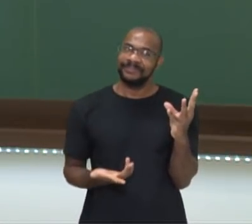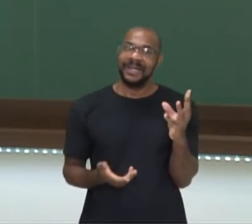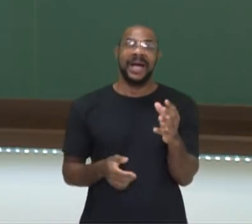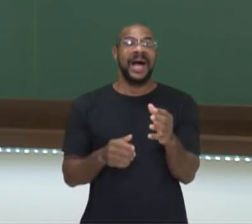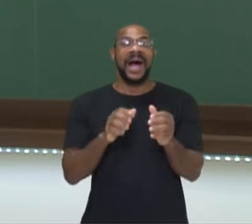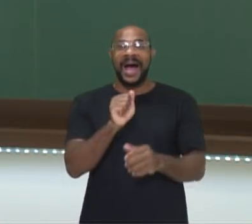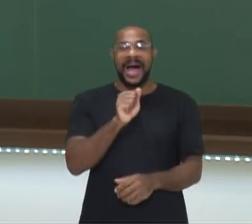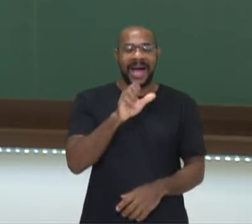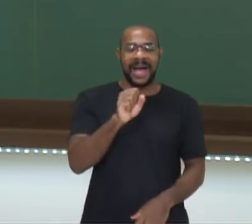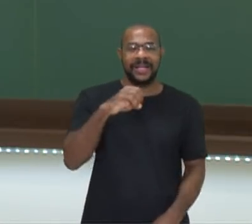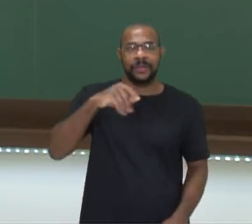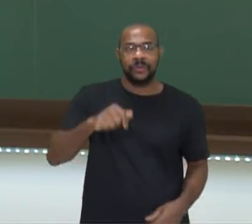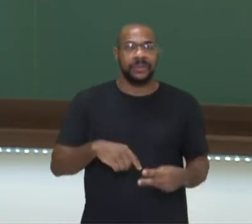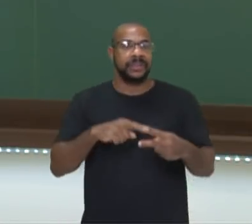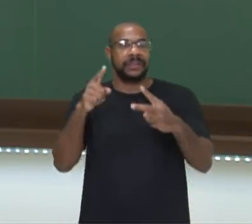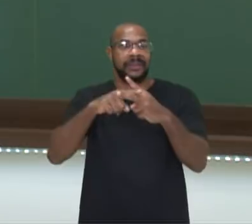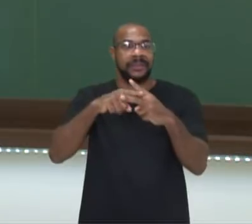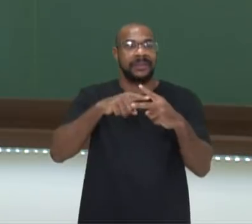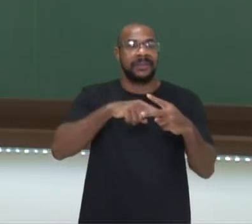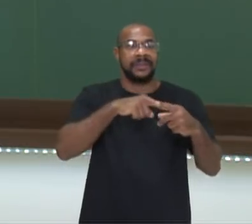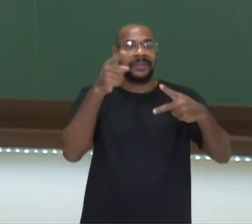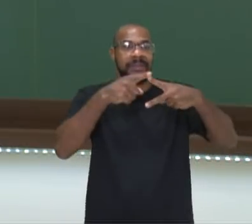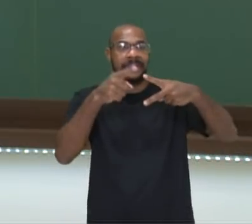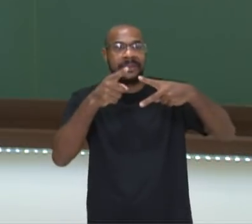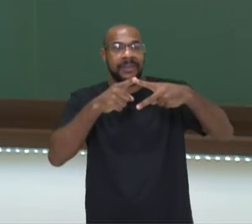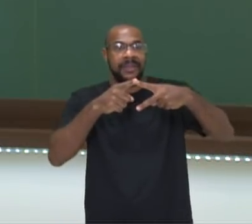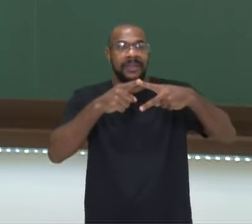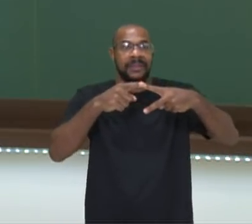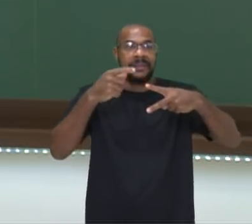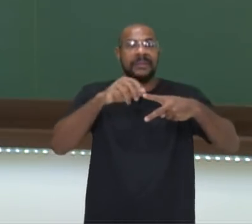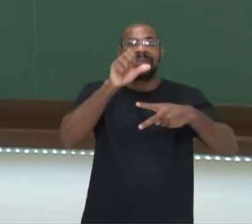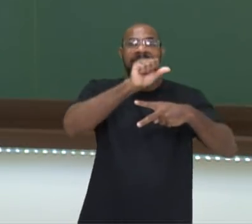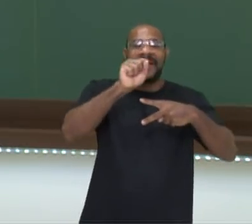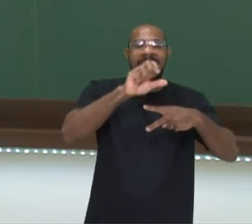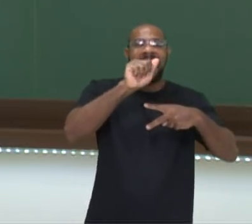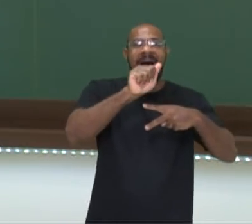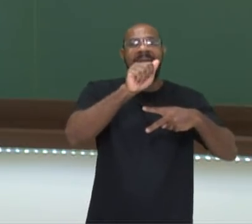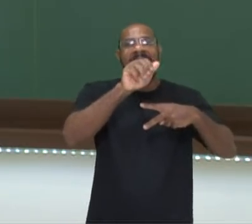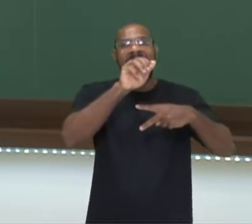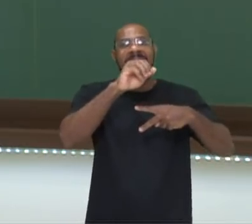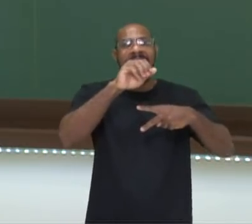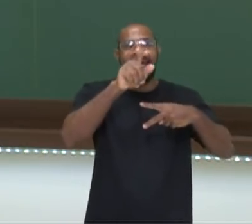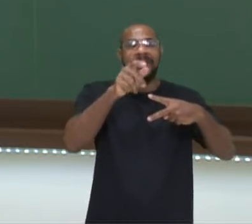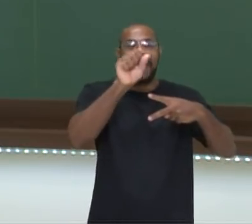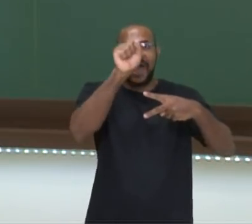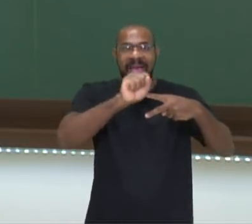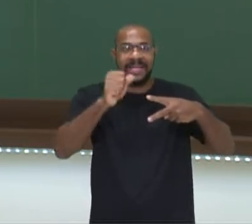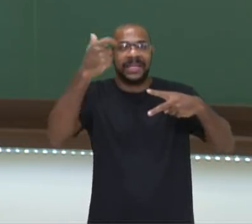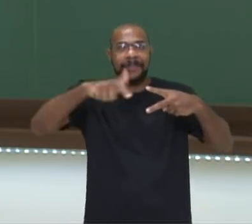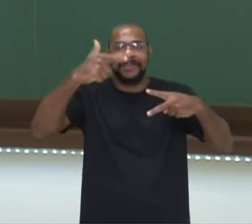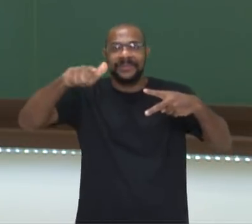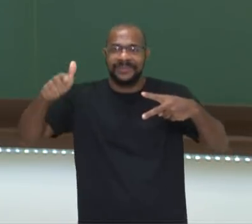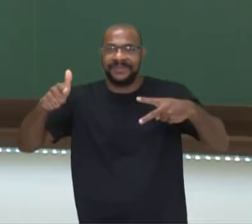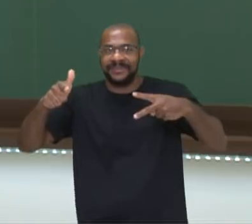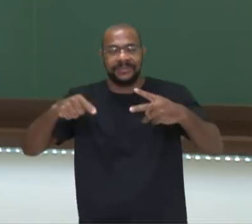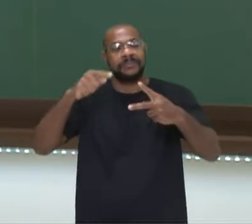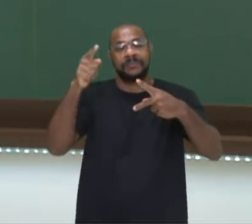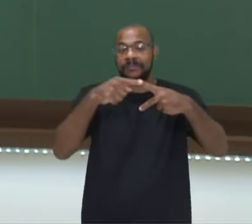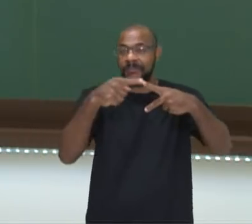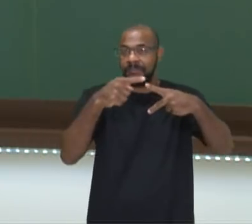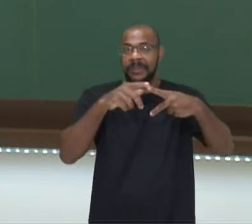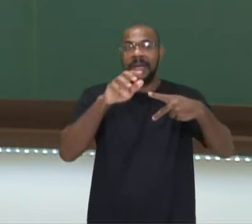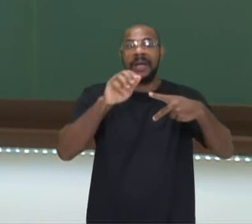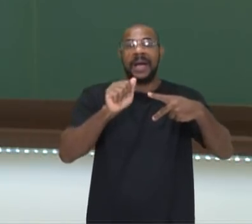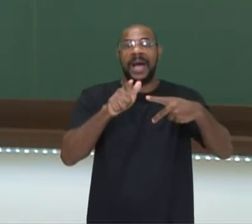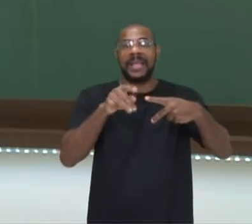assonância. Consoante sendo repetida, a aliteração. É um recurso expressivo e dos bonitos, né? Atividade